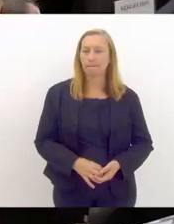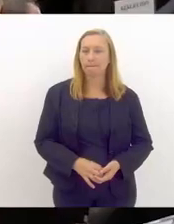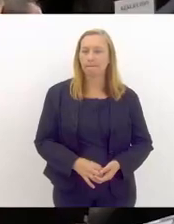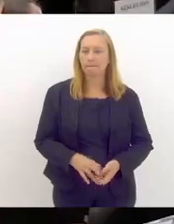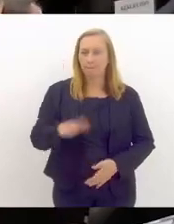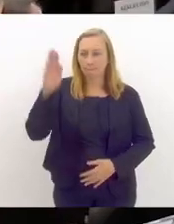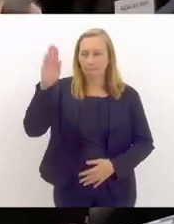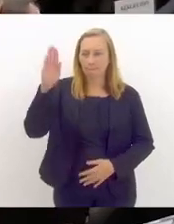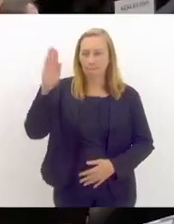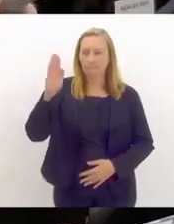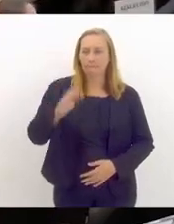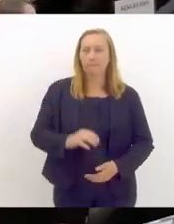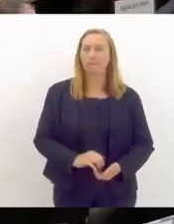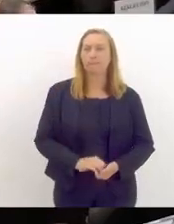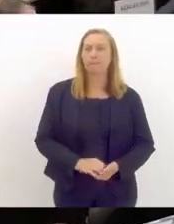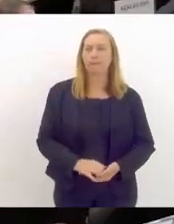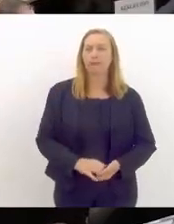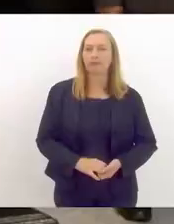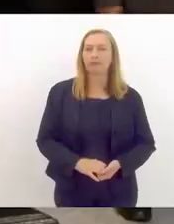Assim o prometo.